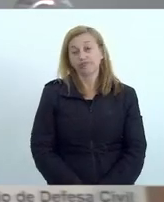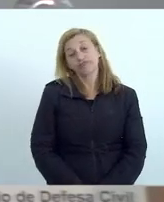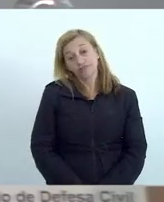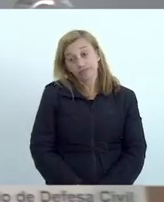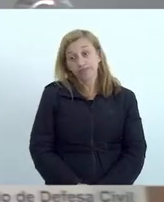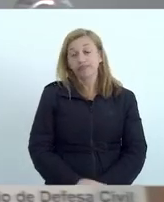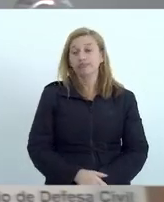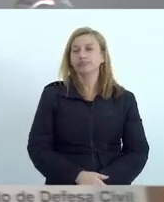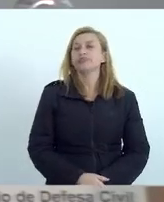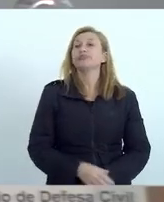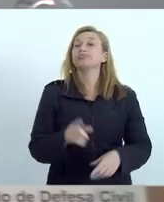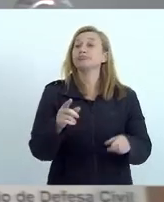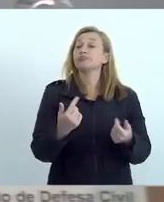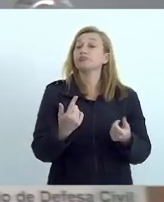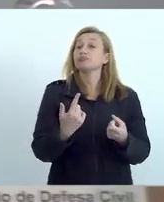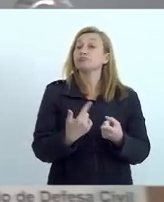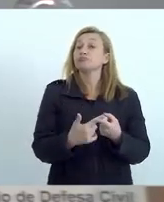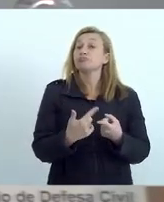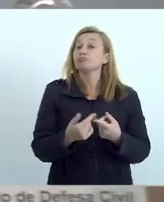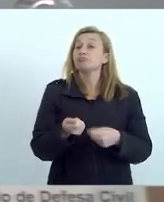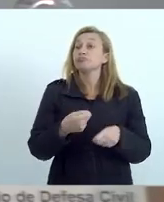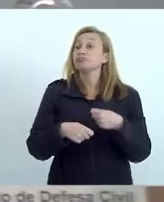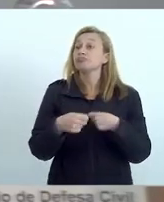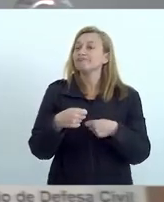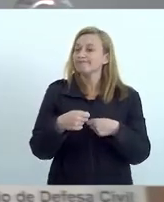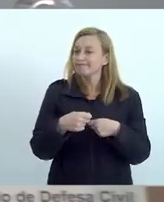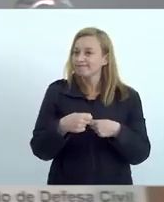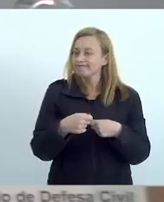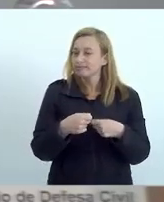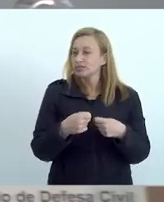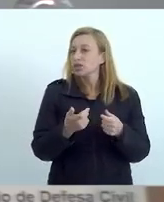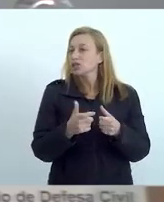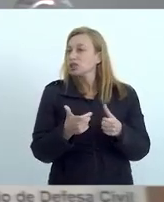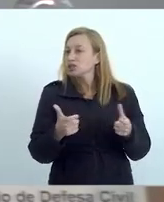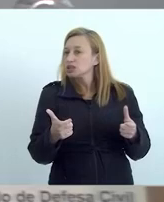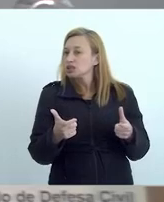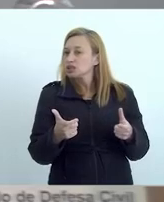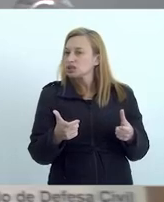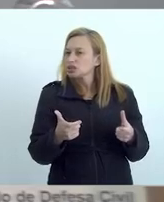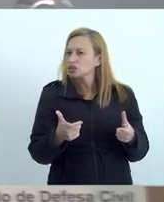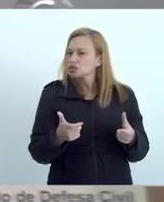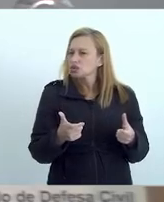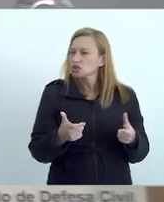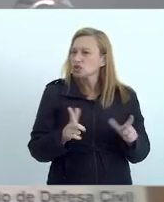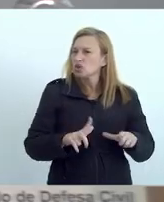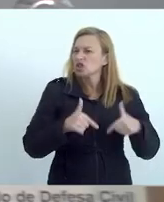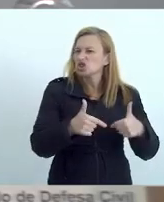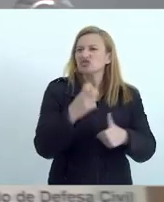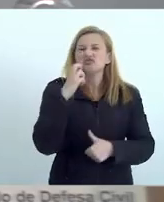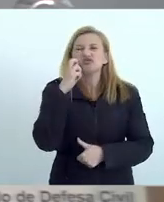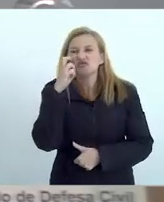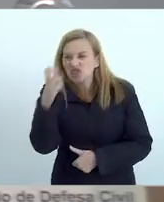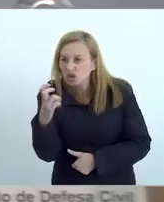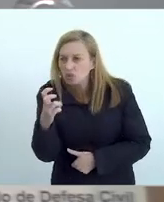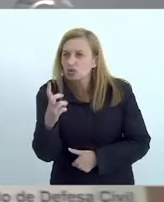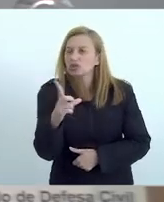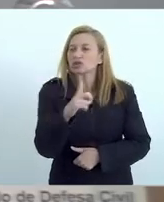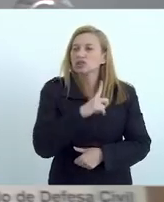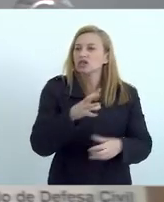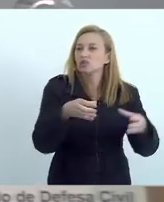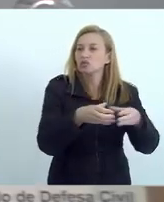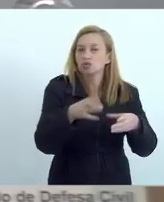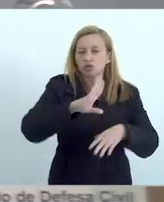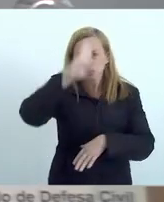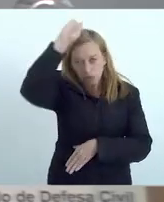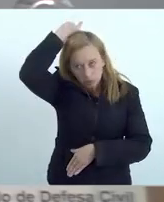é por causa de negociatas por causa de uma grande operação vergonhosa que teve no